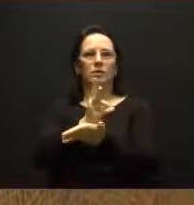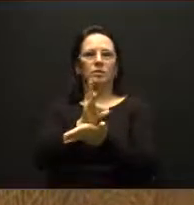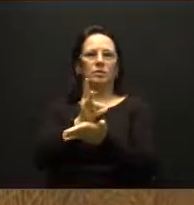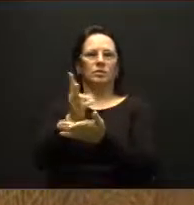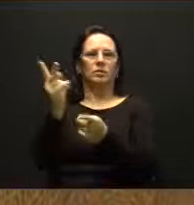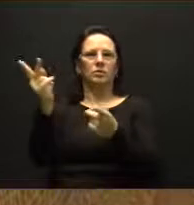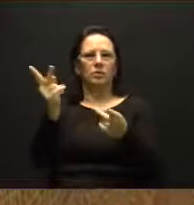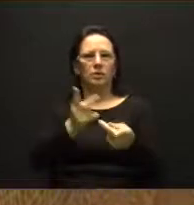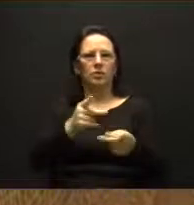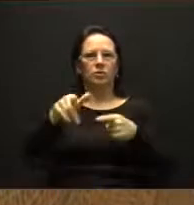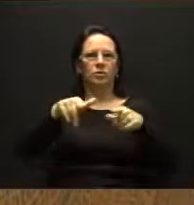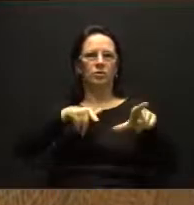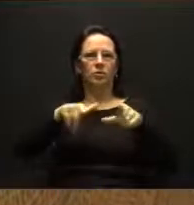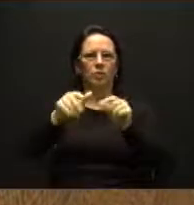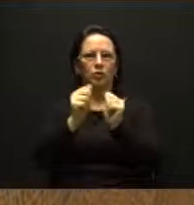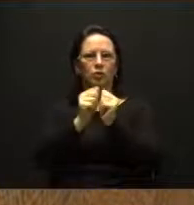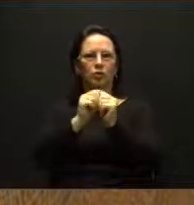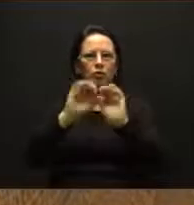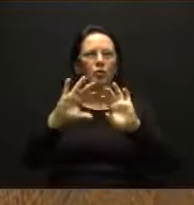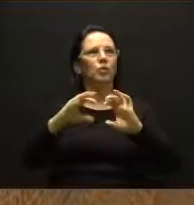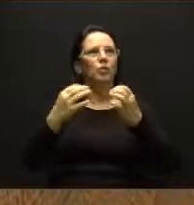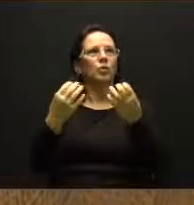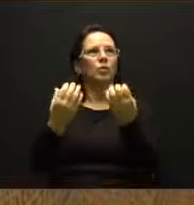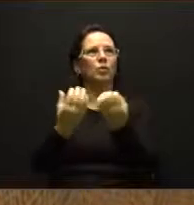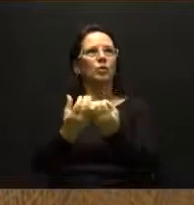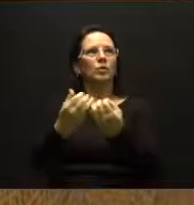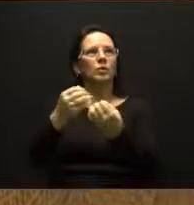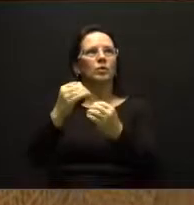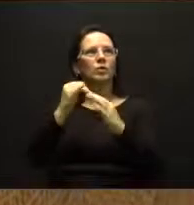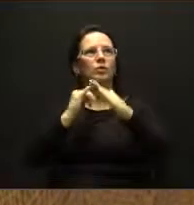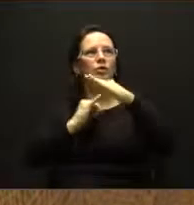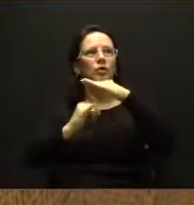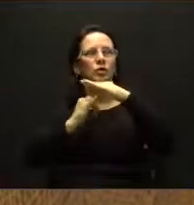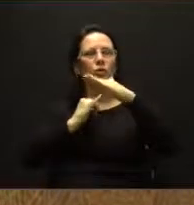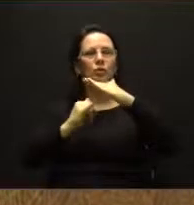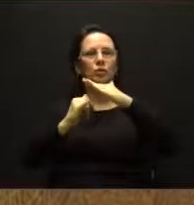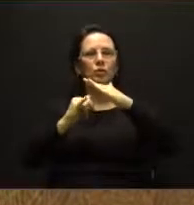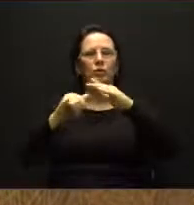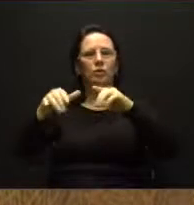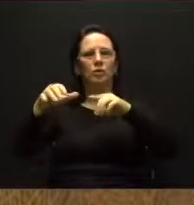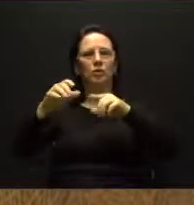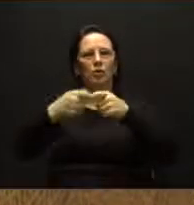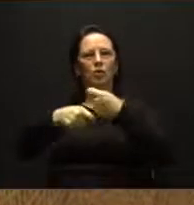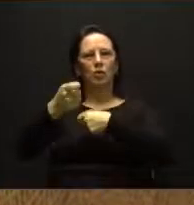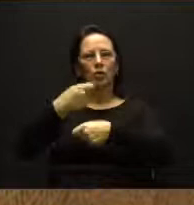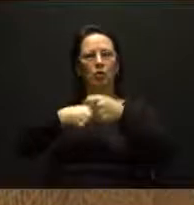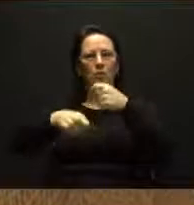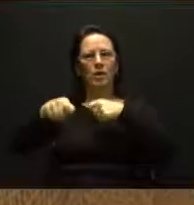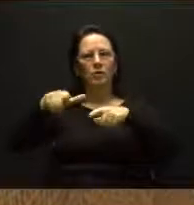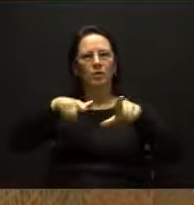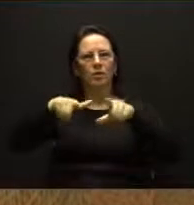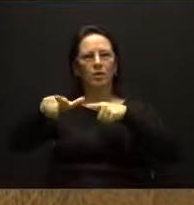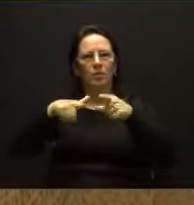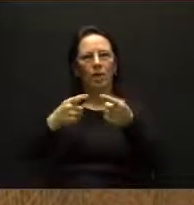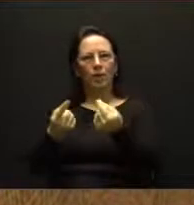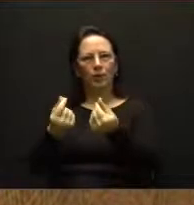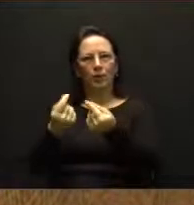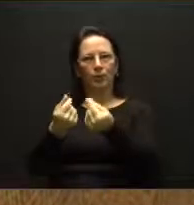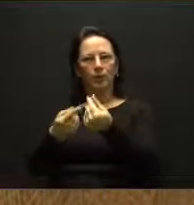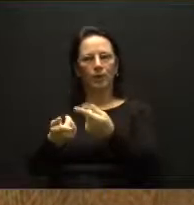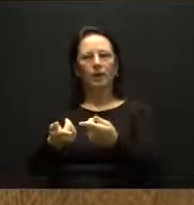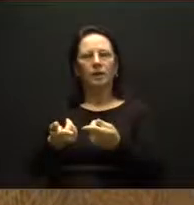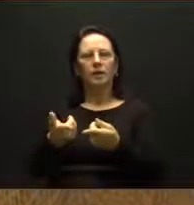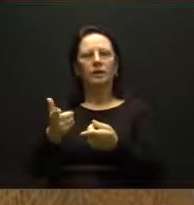presentes trabalhos através da comissão permanente de indústria comércio emprego trabalho e renda sendo que tão logo